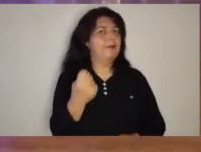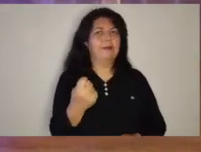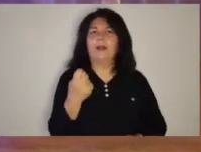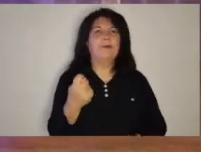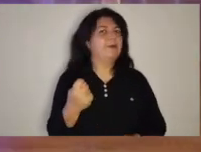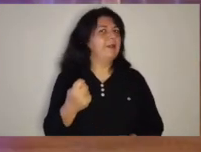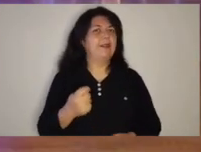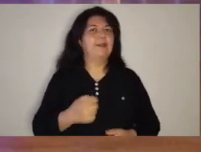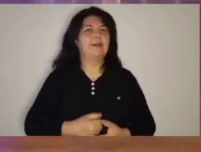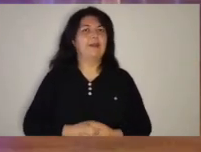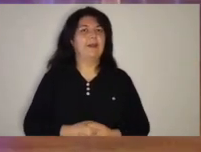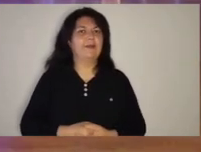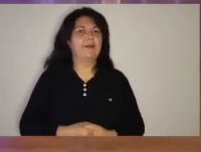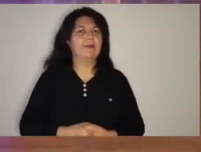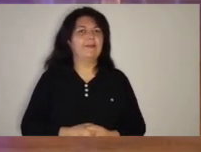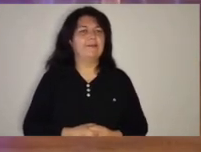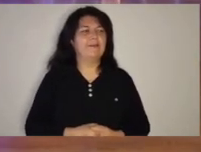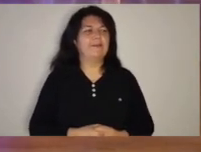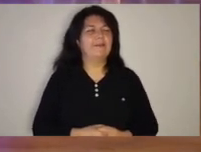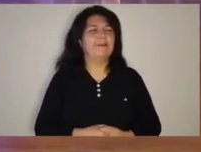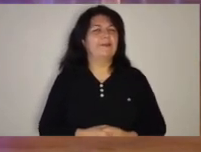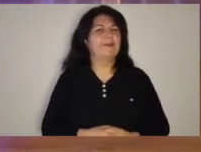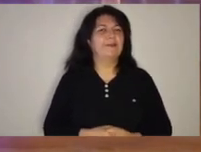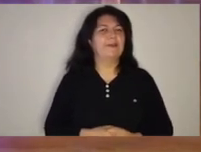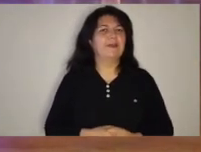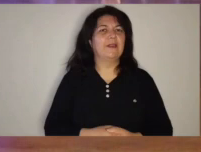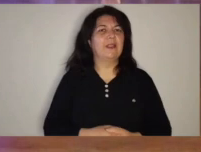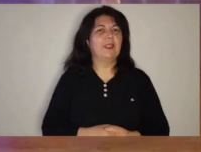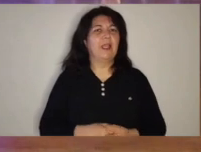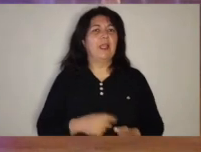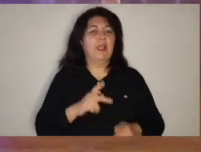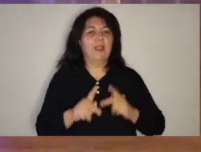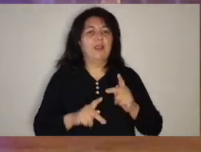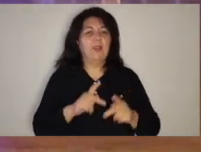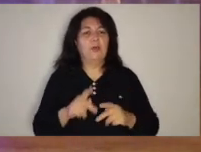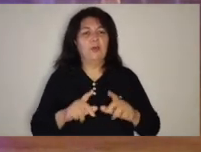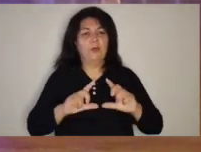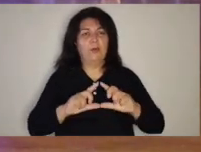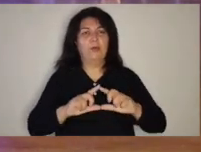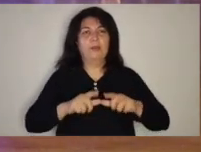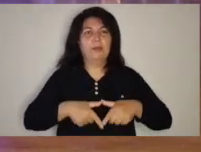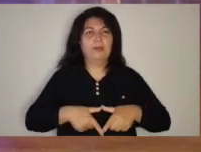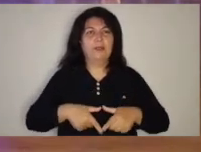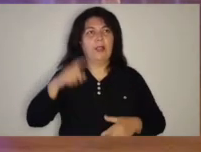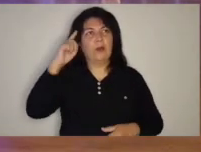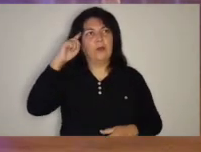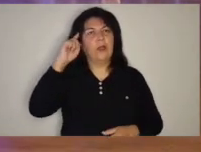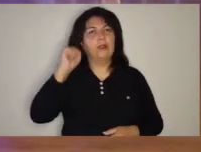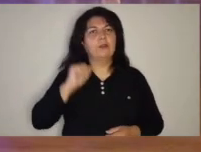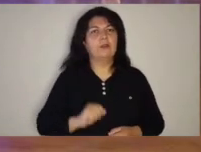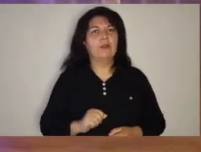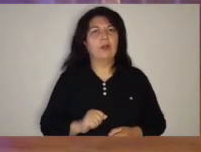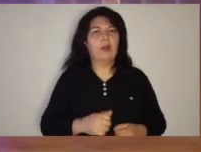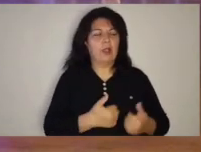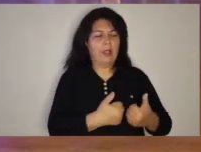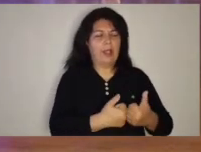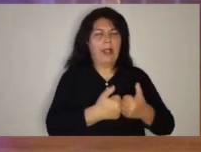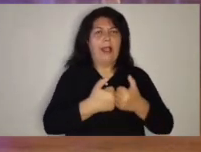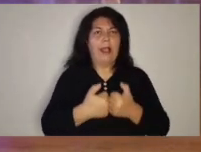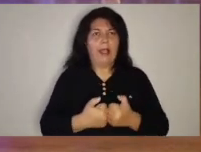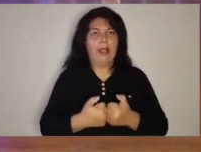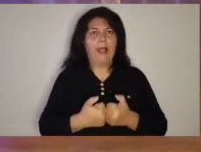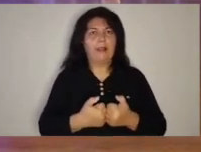de Israel, era o seguinte: vamos levar a arca, que Deus vai dar vitória. Eles trataram